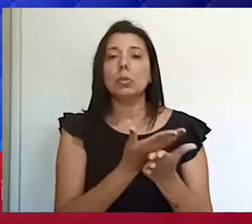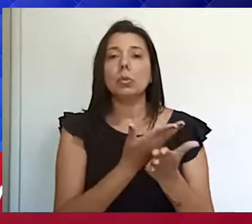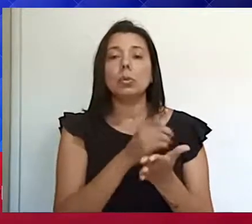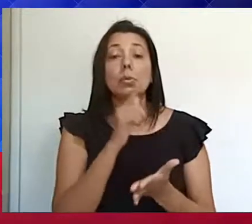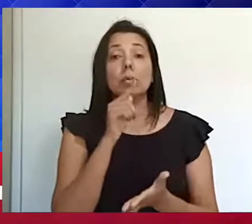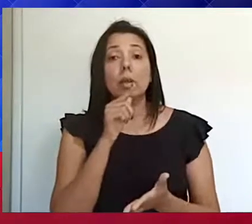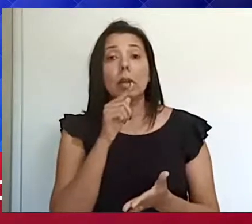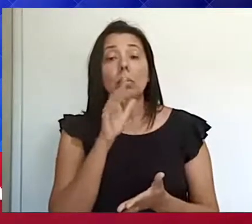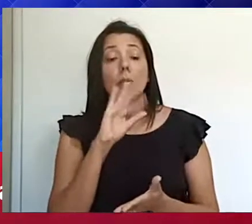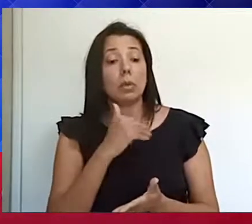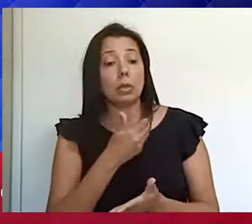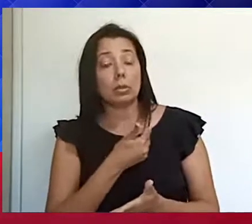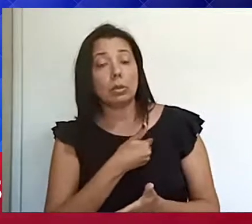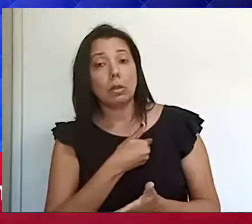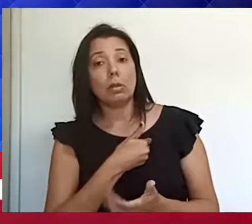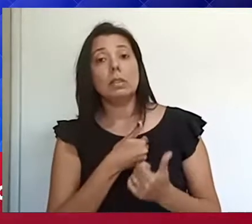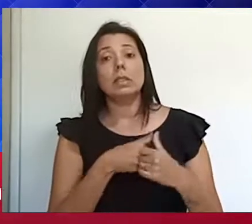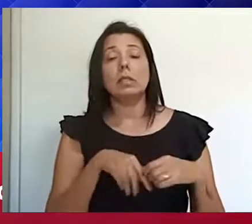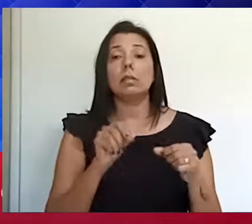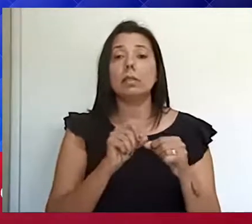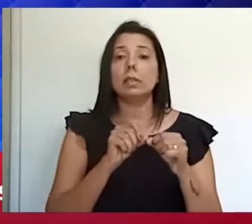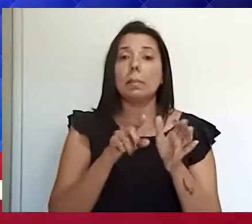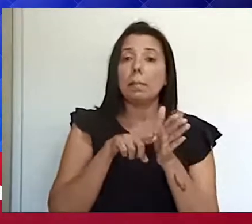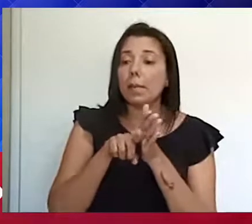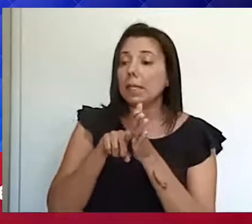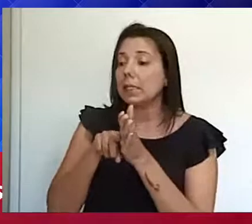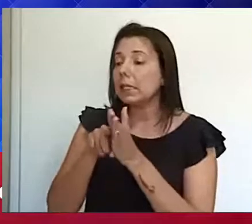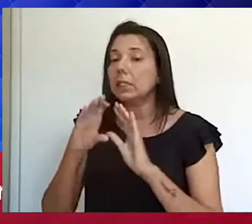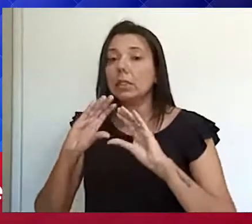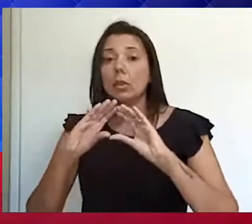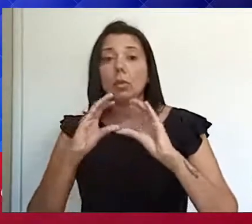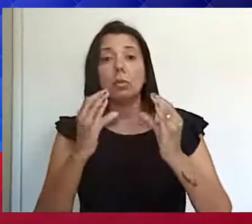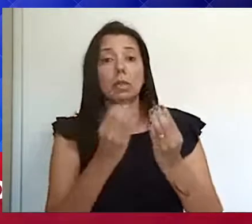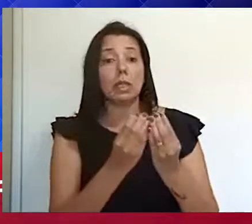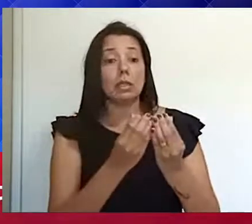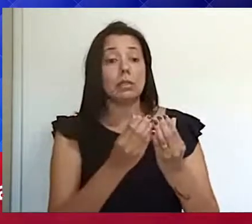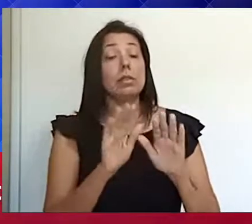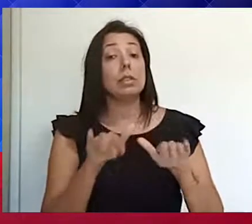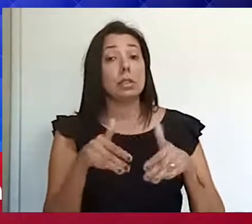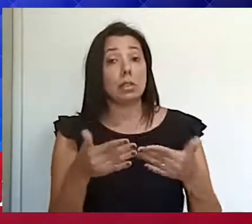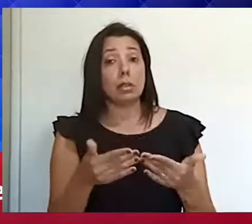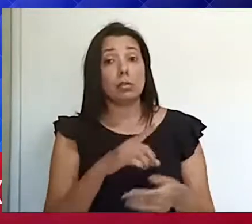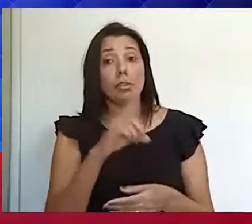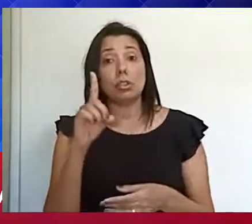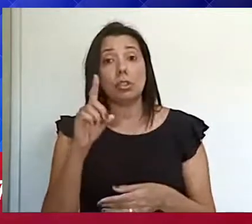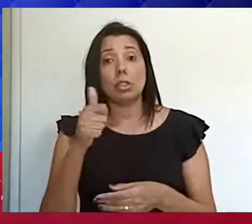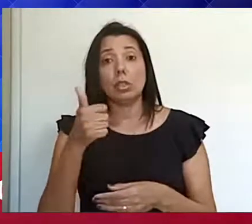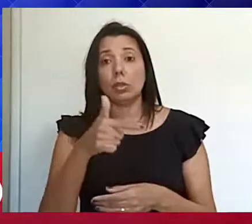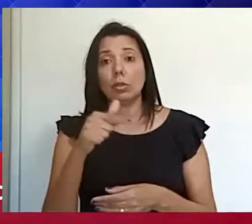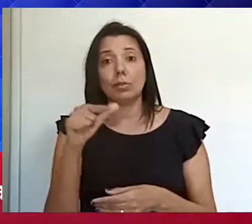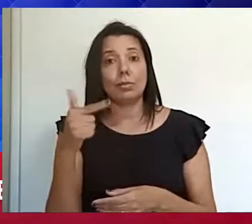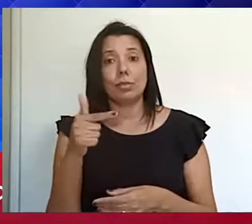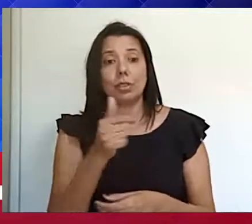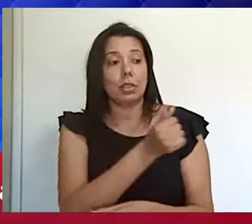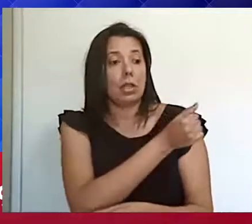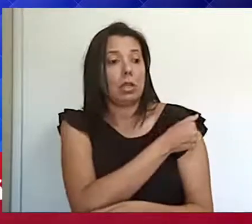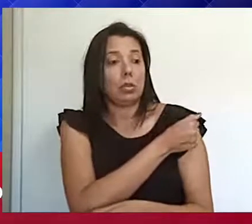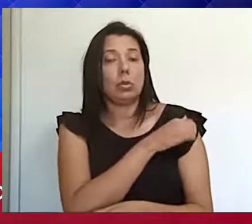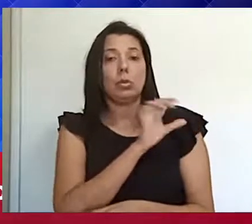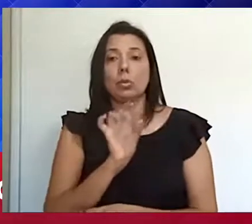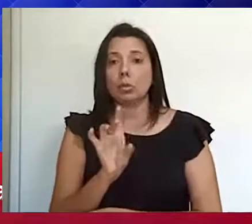gente estava fazendo uma pesquisa na comunidade e nesse momento, dia 12, a gente estava sem alunos, a gente estava só com os professores e